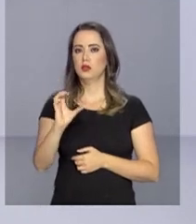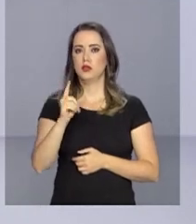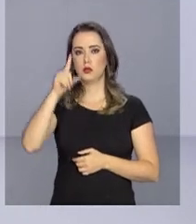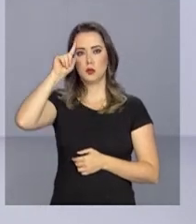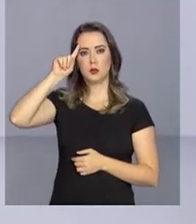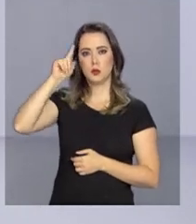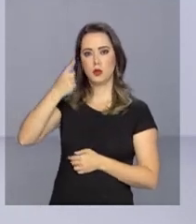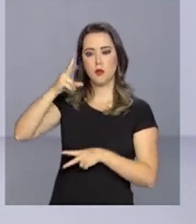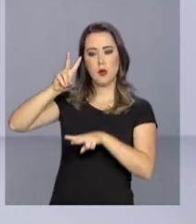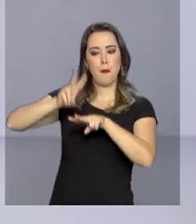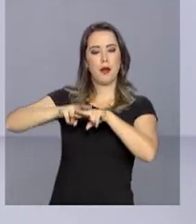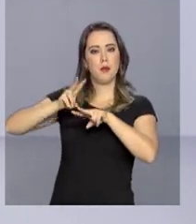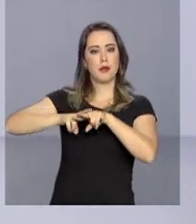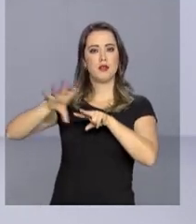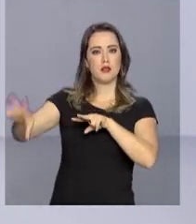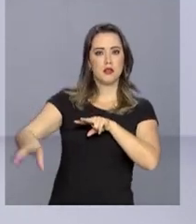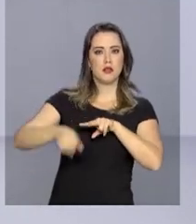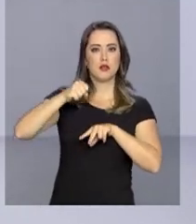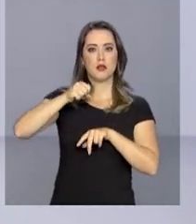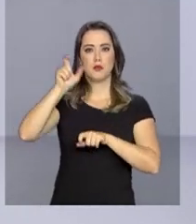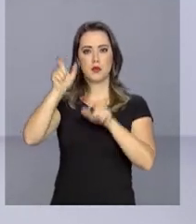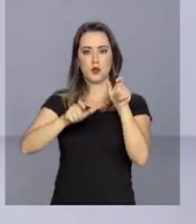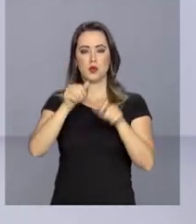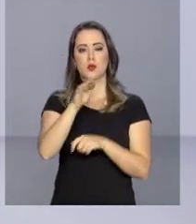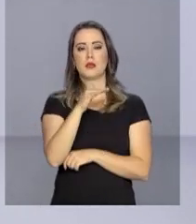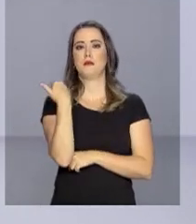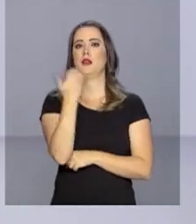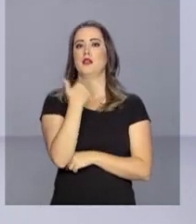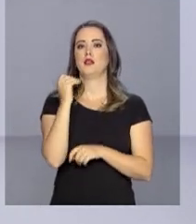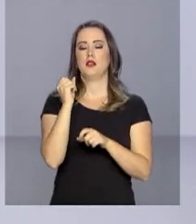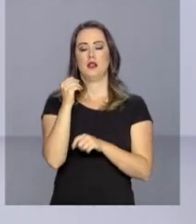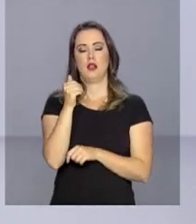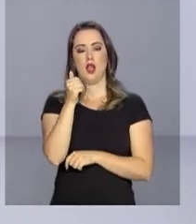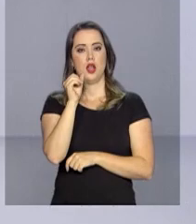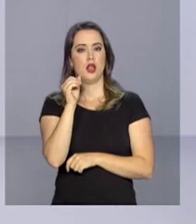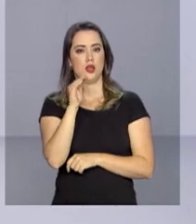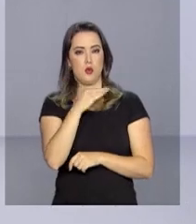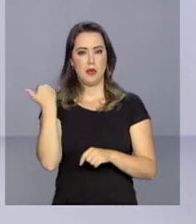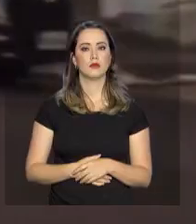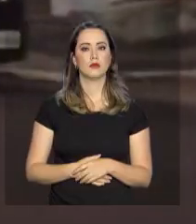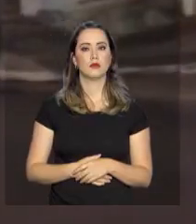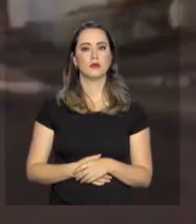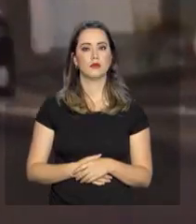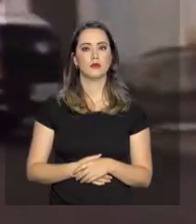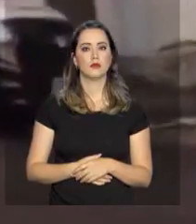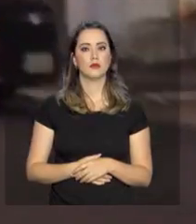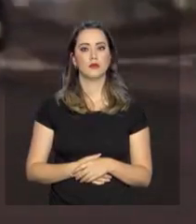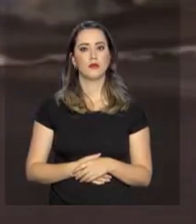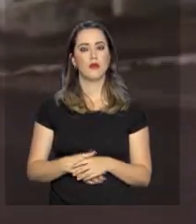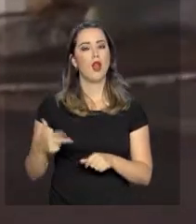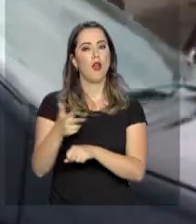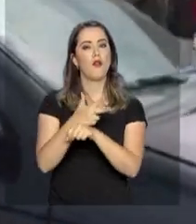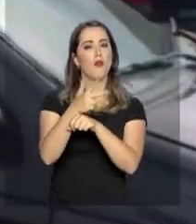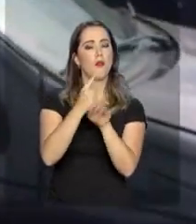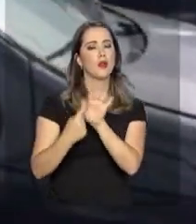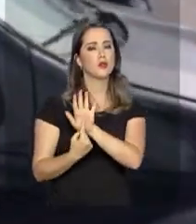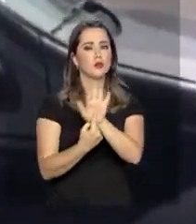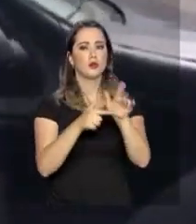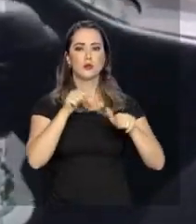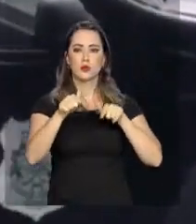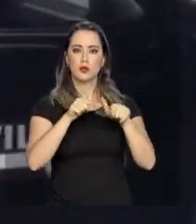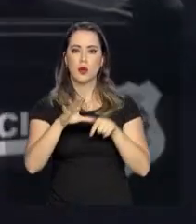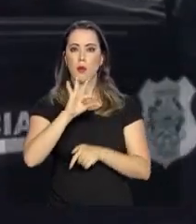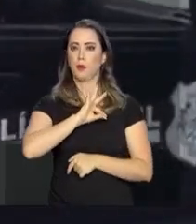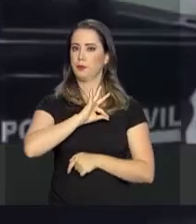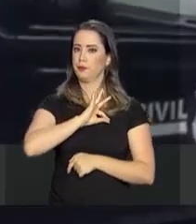de mandados de prisão contra autores de homicídios e feminicídios. As imagens mostram o trabalho da